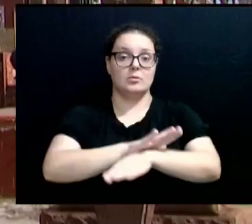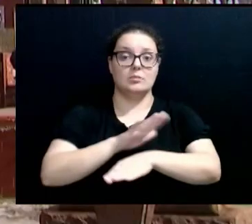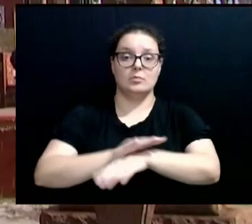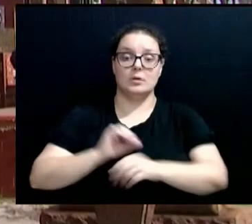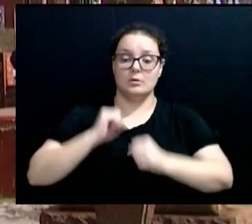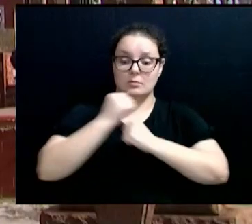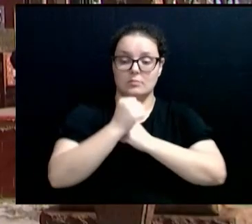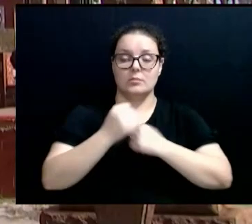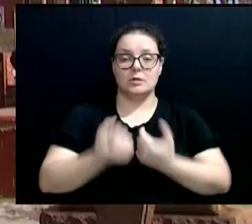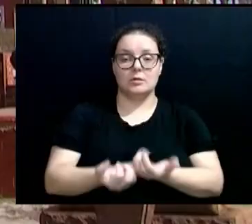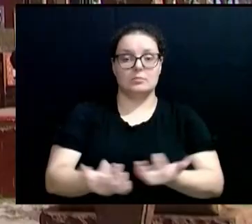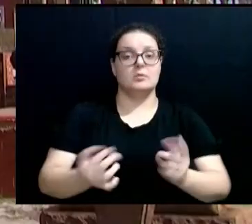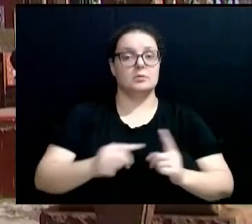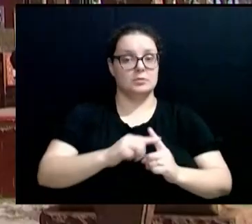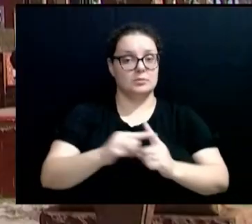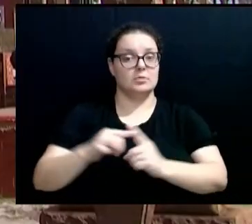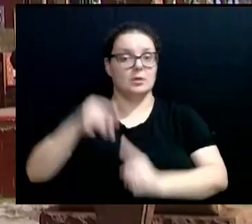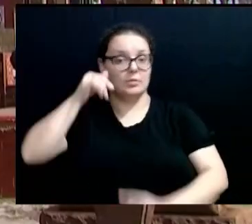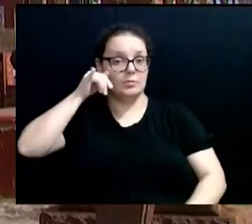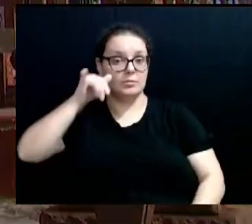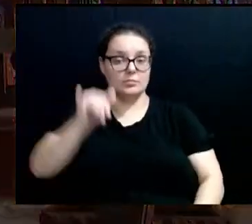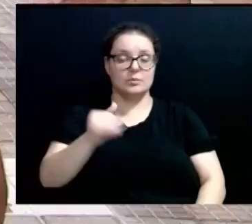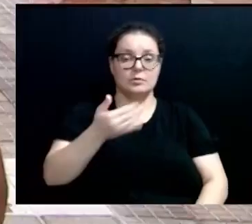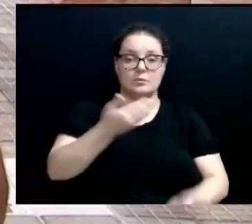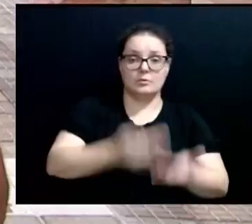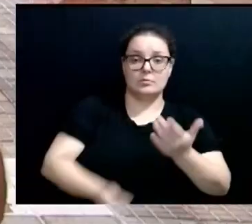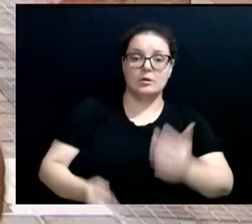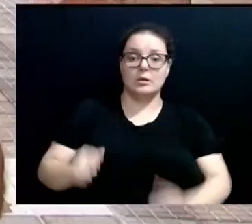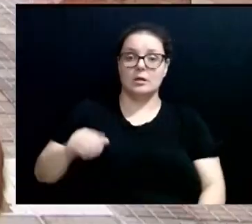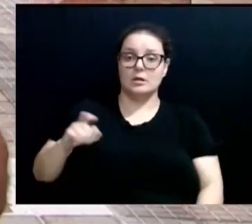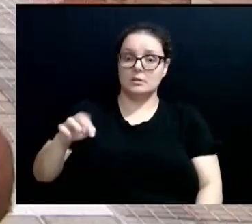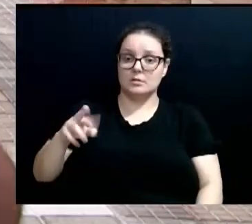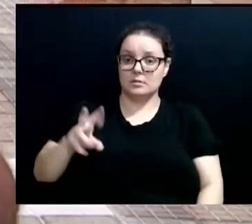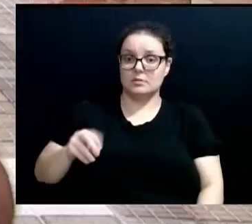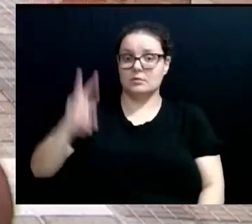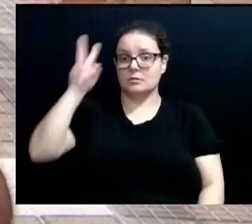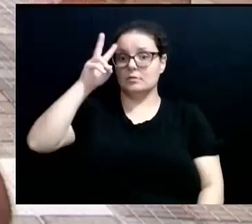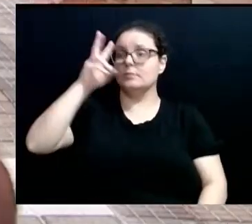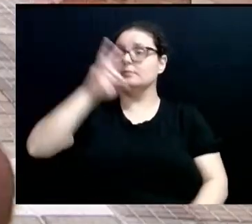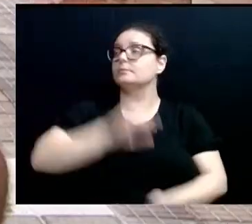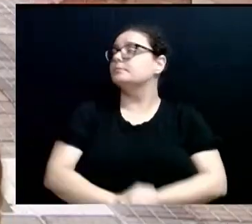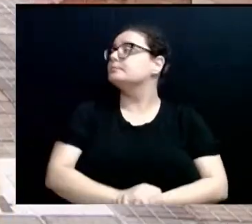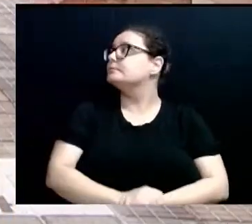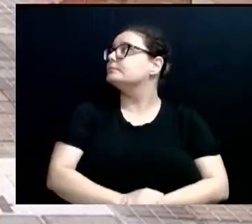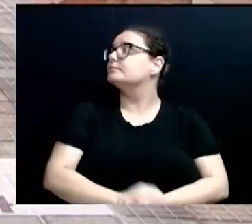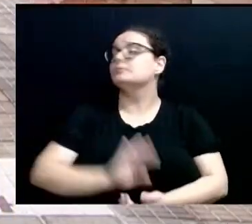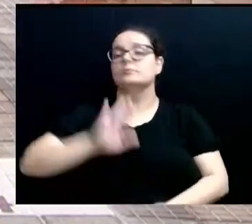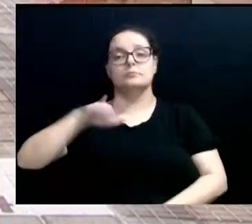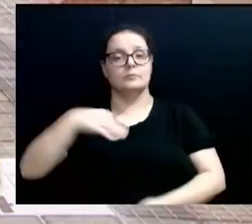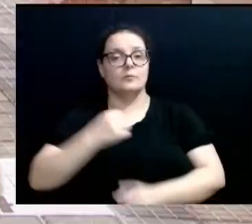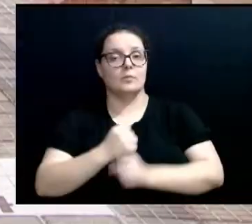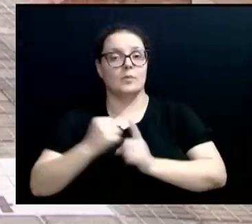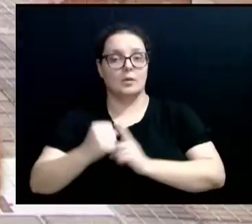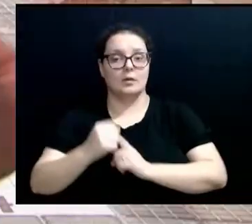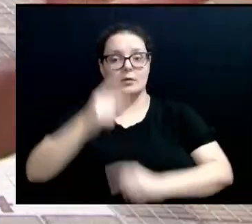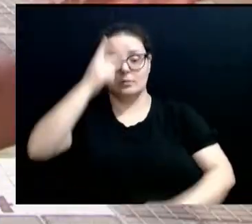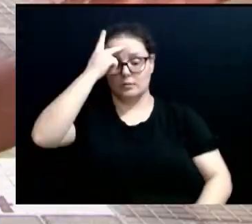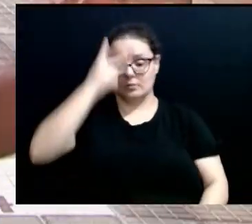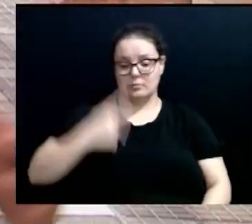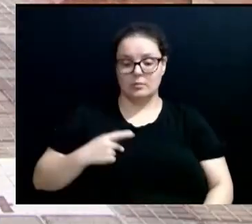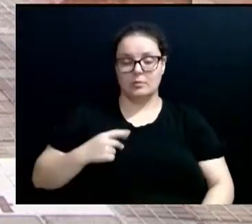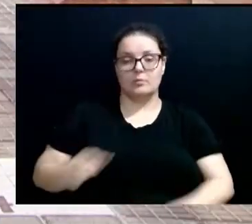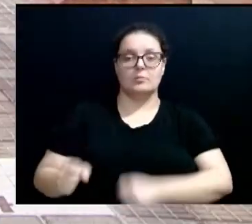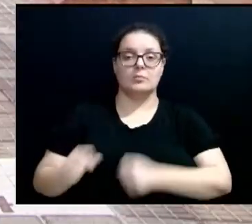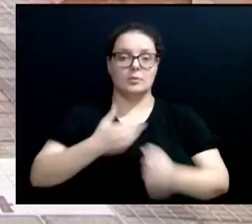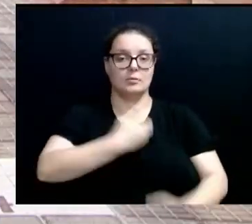cemitérios, evitando a perda de acervos históricos. A partir do momento que a sociedade e o próprio poder público reconheça a